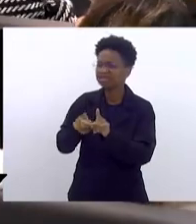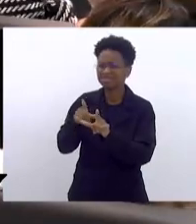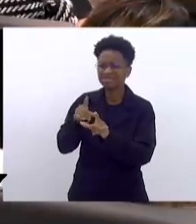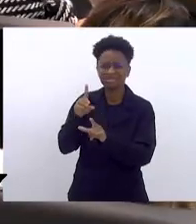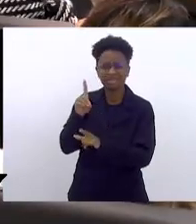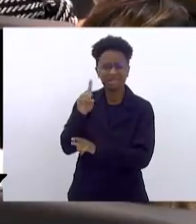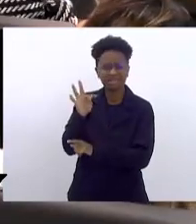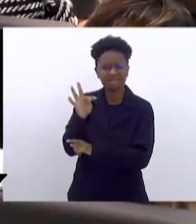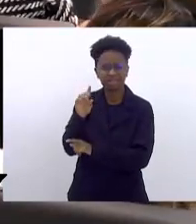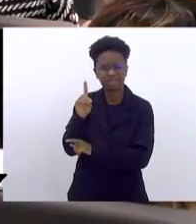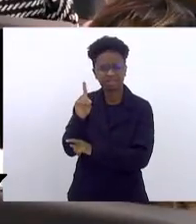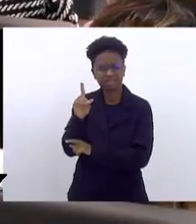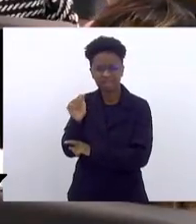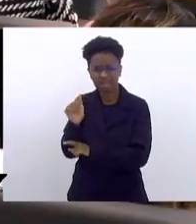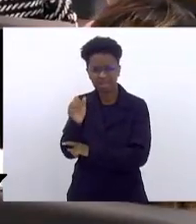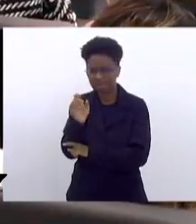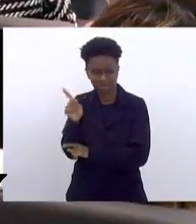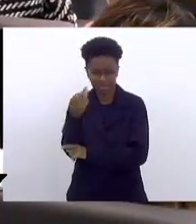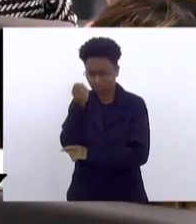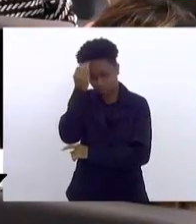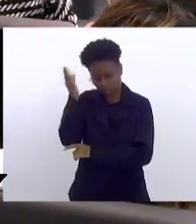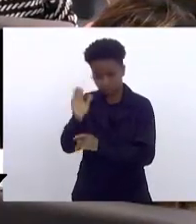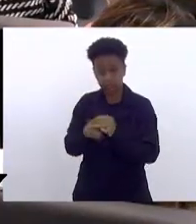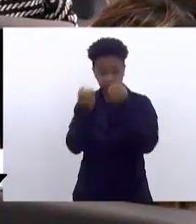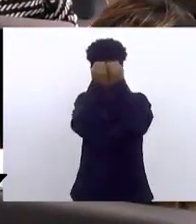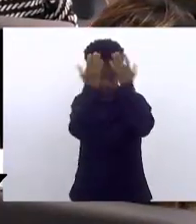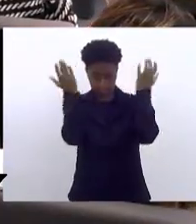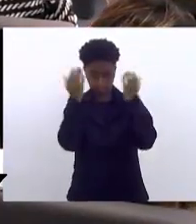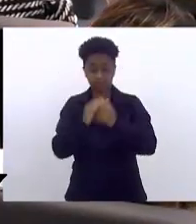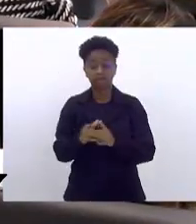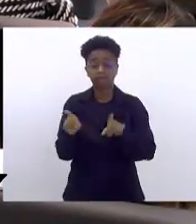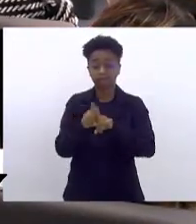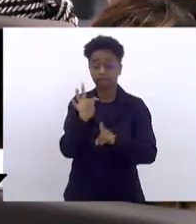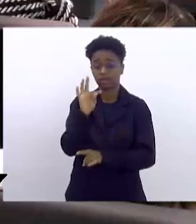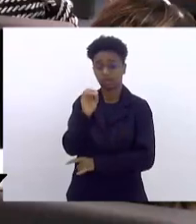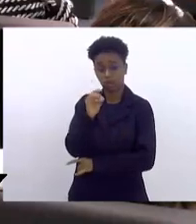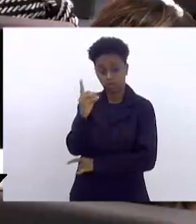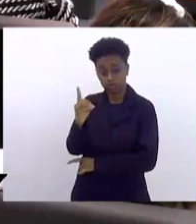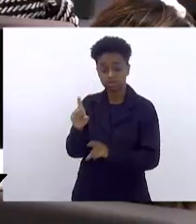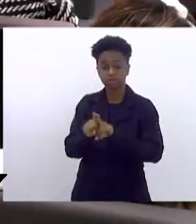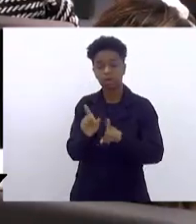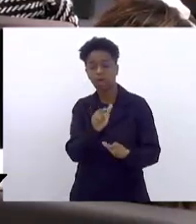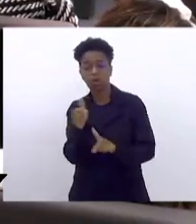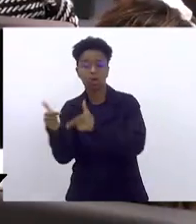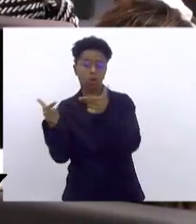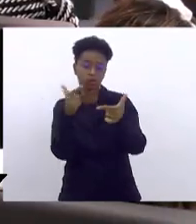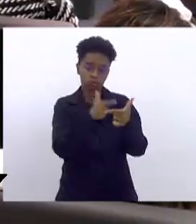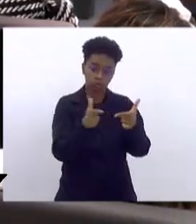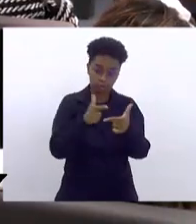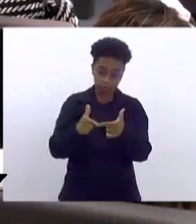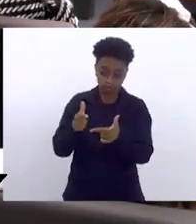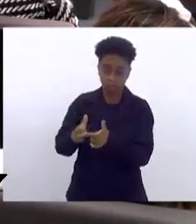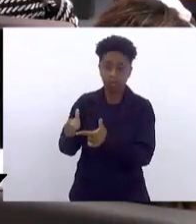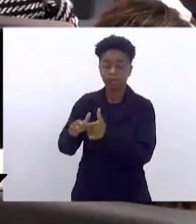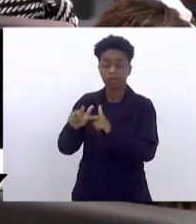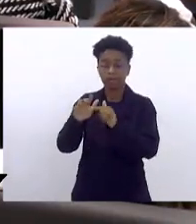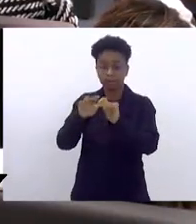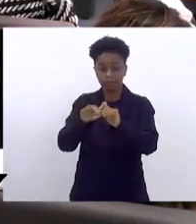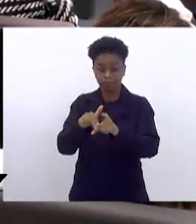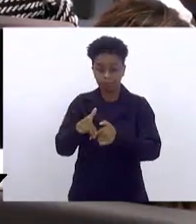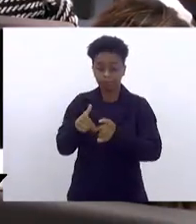DTDAH é tanta sigla o TOD e tantos outros problemas decorrentes